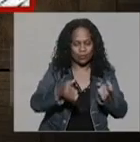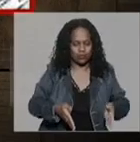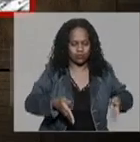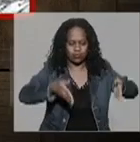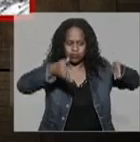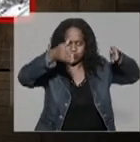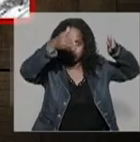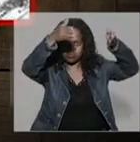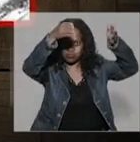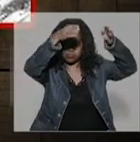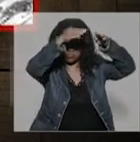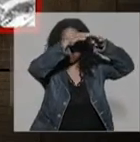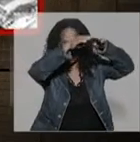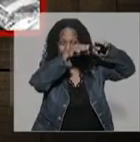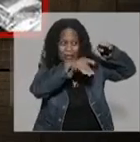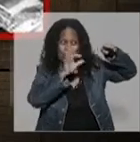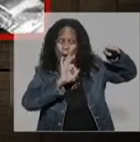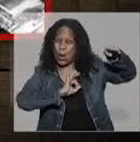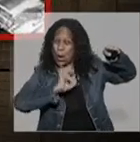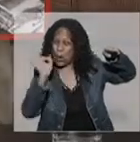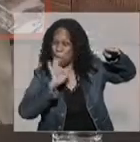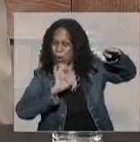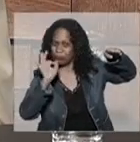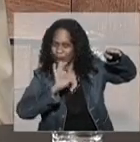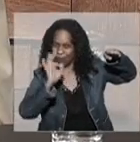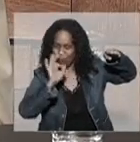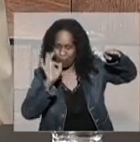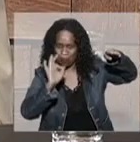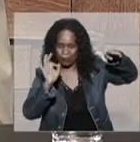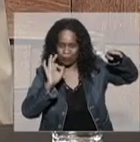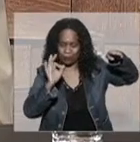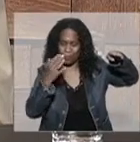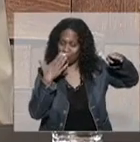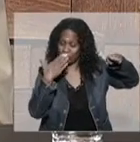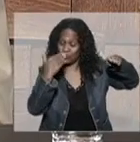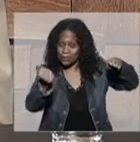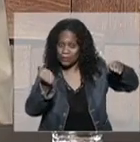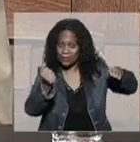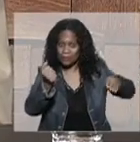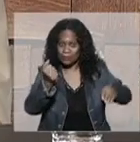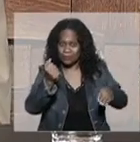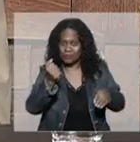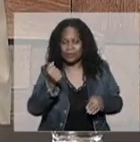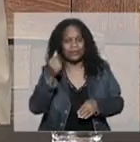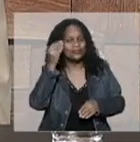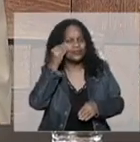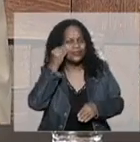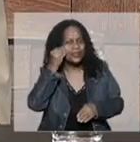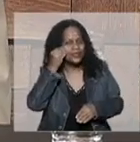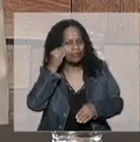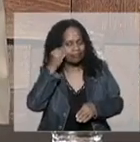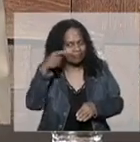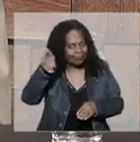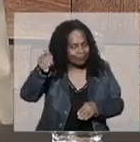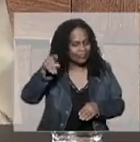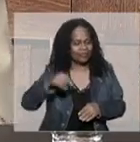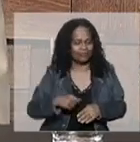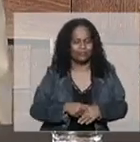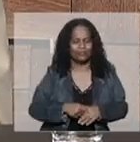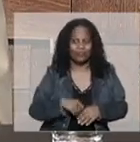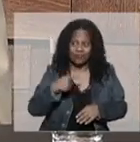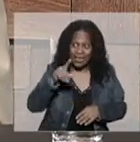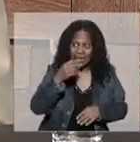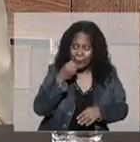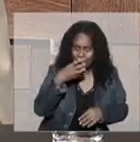Jornal do Brasil, aquele conglomerado incrível de comunicação. Então ela me convida para fazer um teste. Ela me convida, não, me indica, né? Ela vai fazer um teste lá,